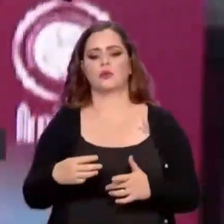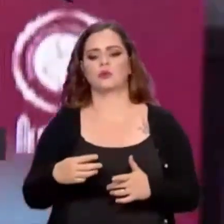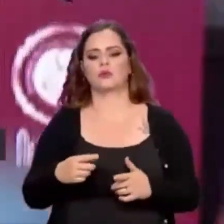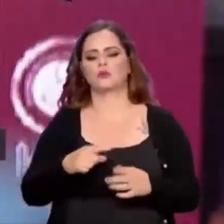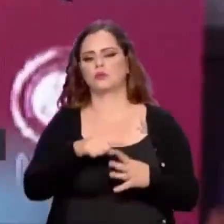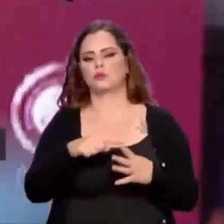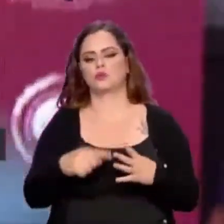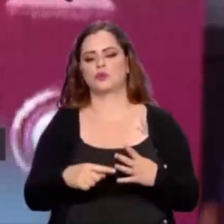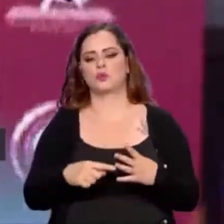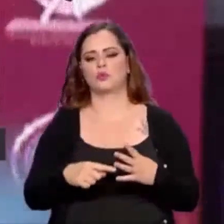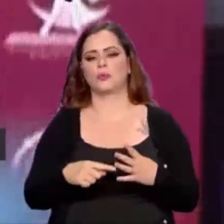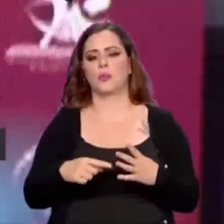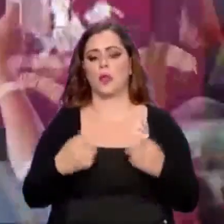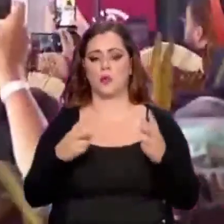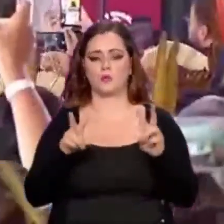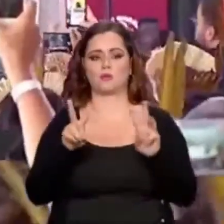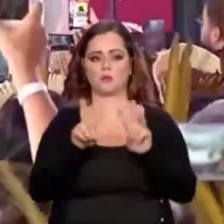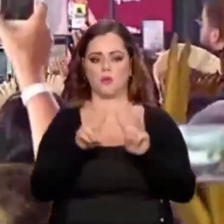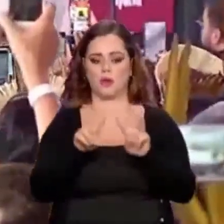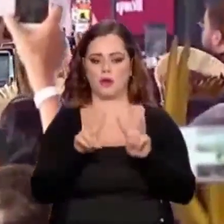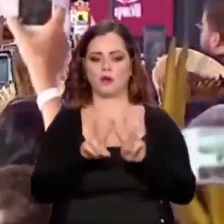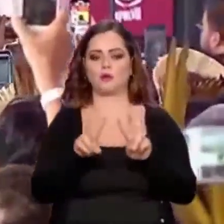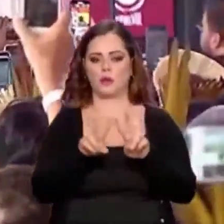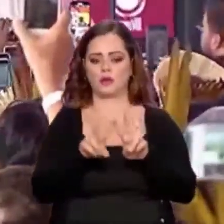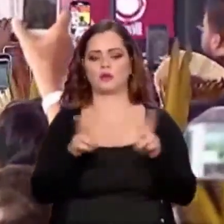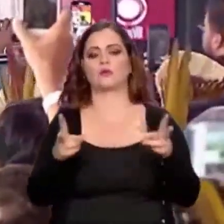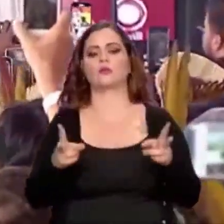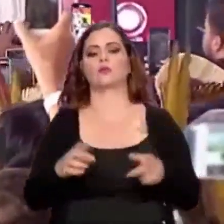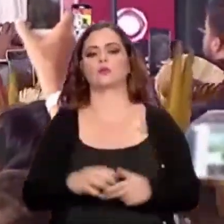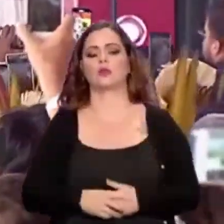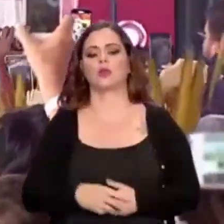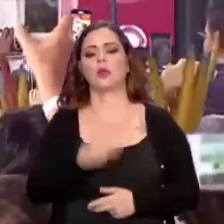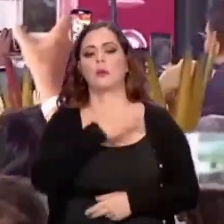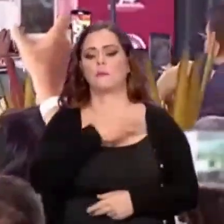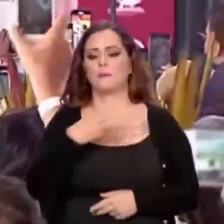os ministros Wellington Dias,